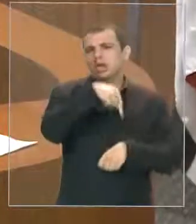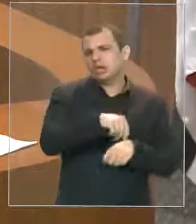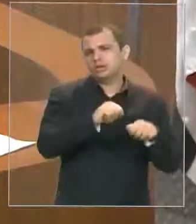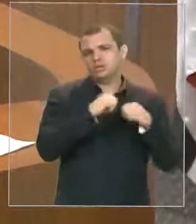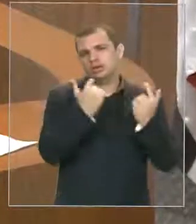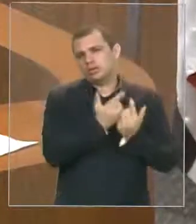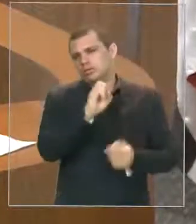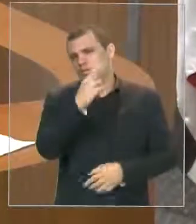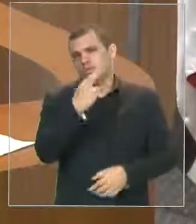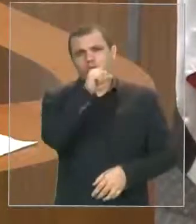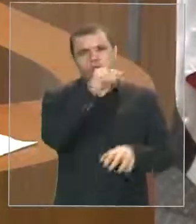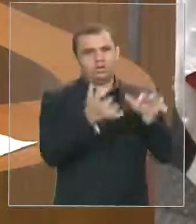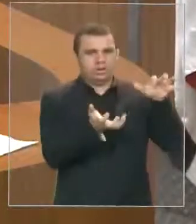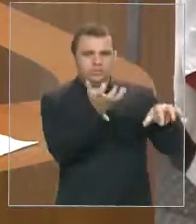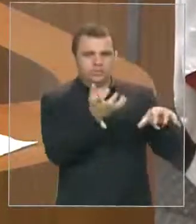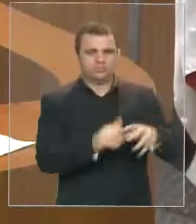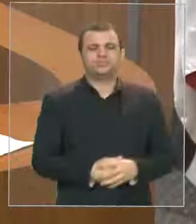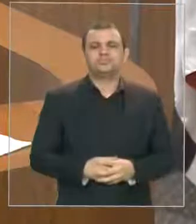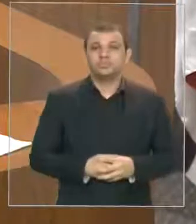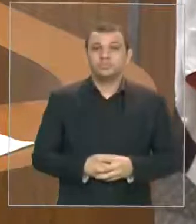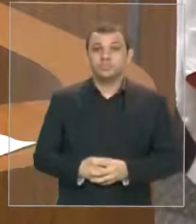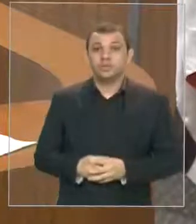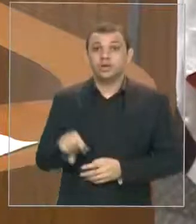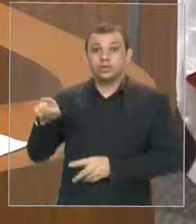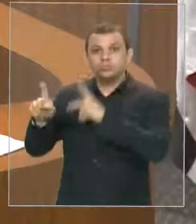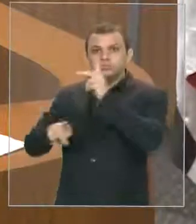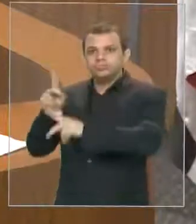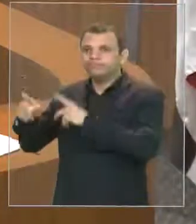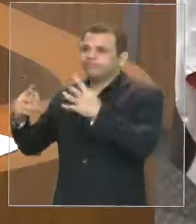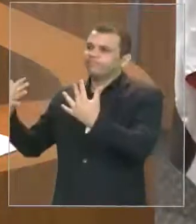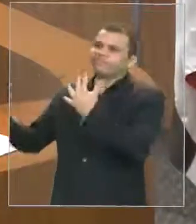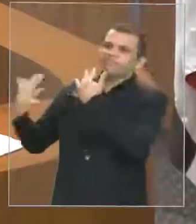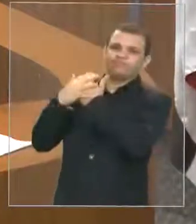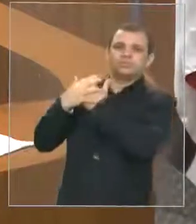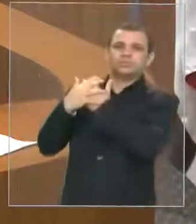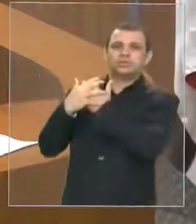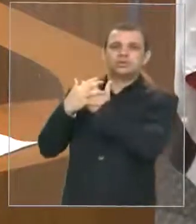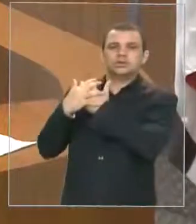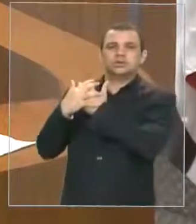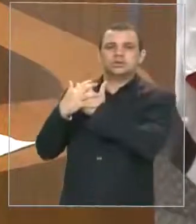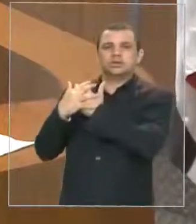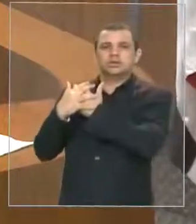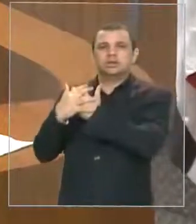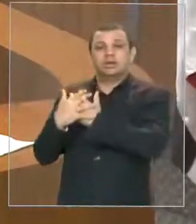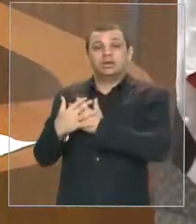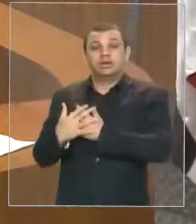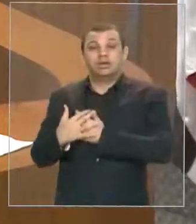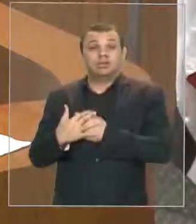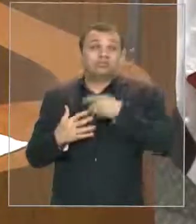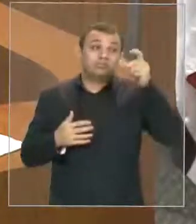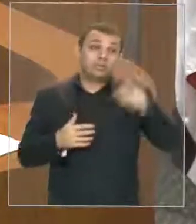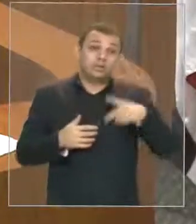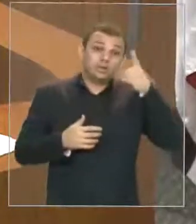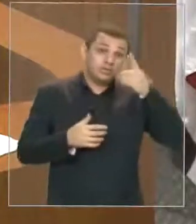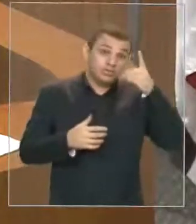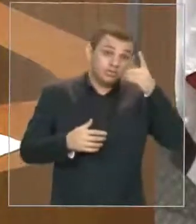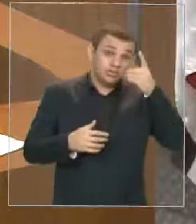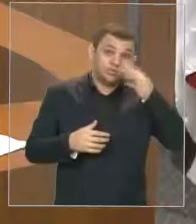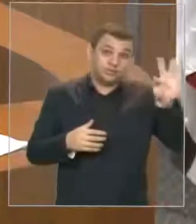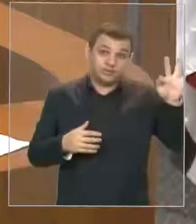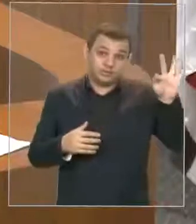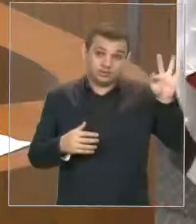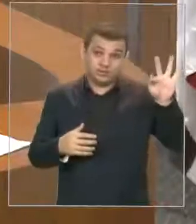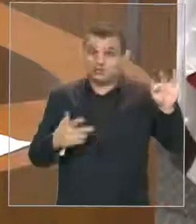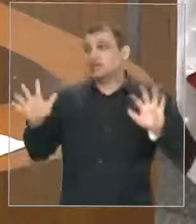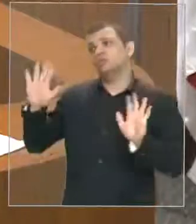Nacional e que venha alguma pressão popular. O deputado ou o parlamentar federal simplesmente vai dizer: entenda-se com o meu partido,